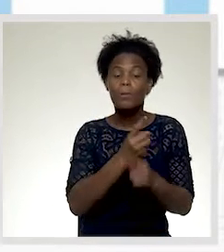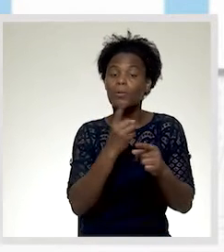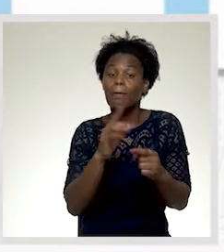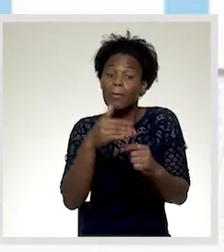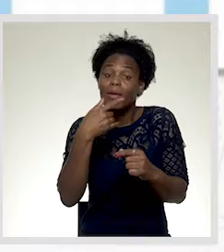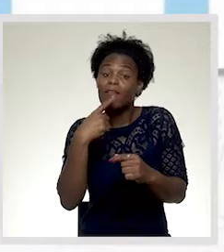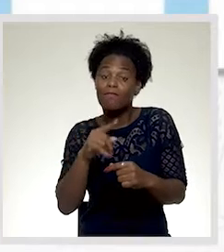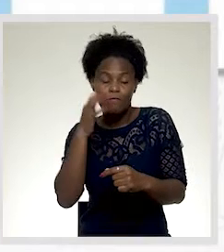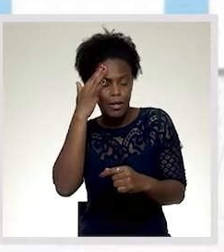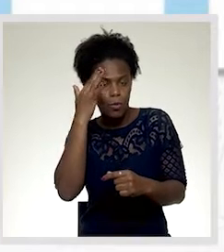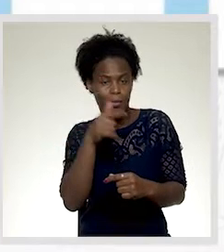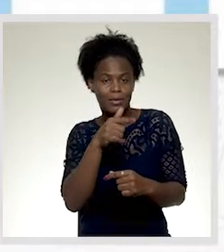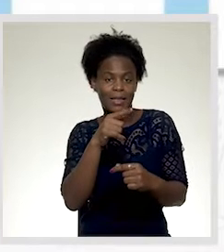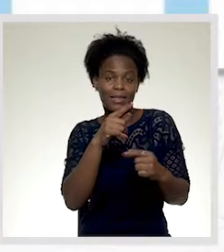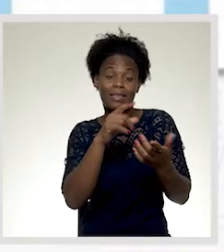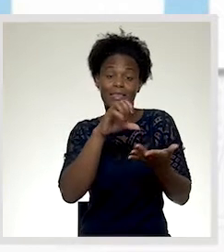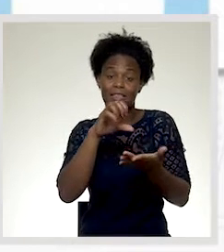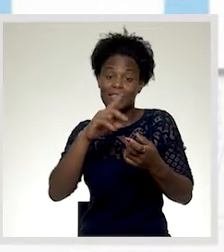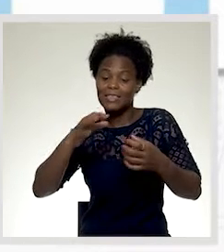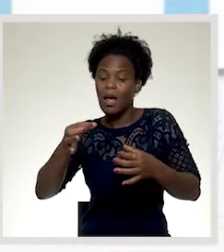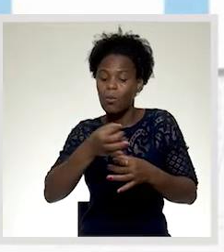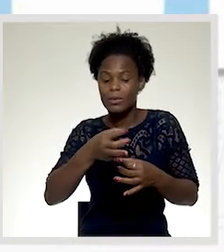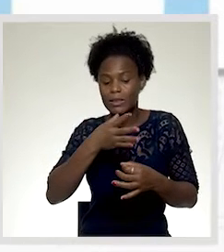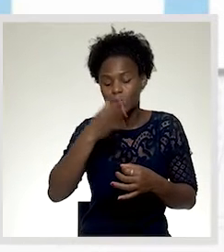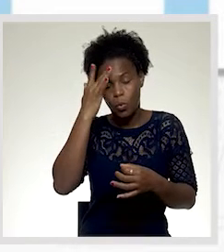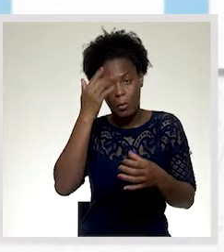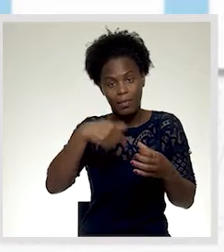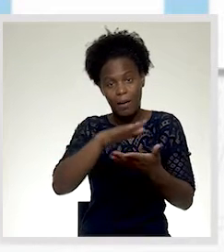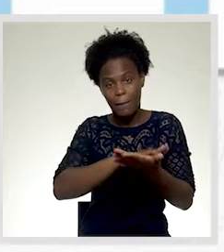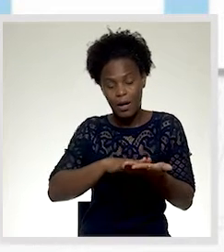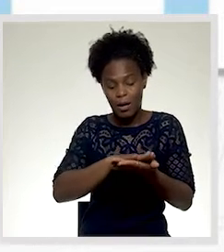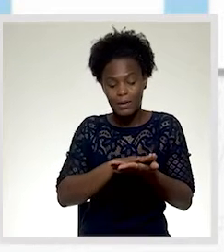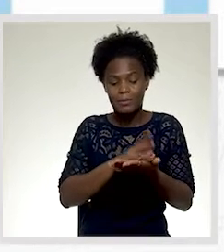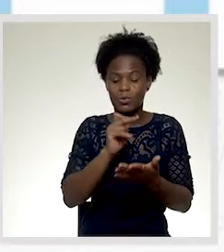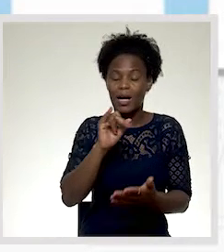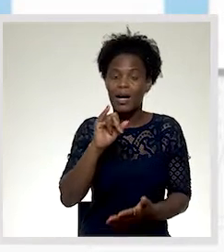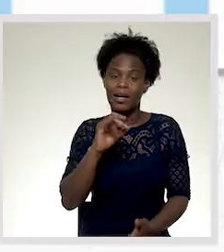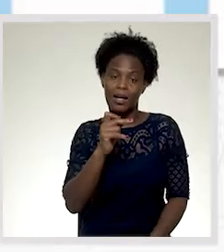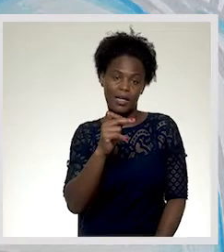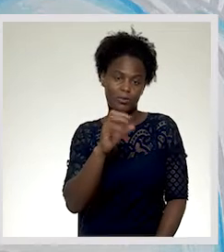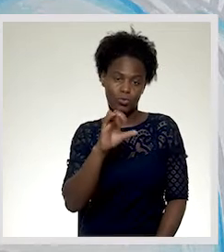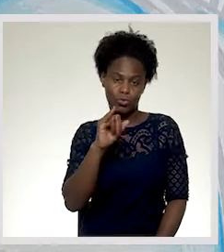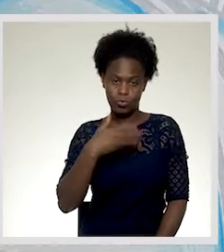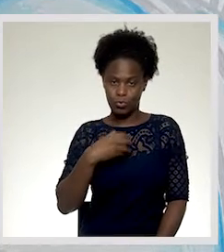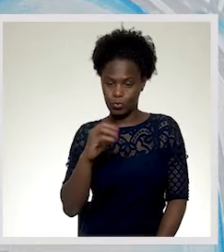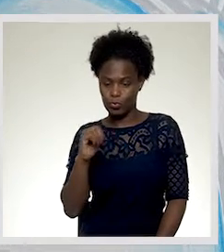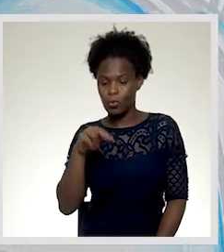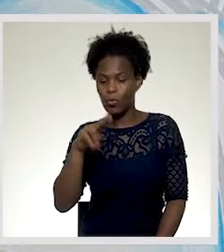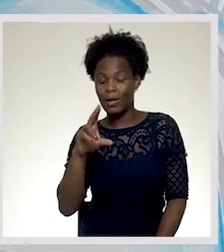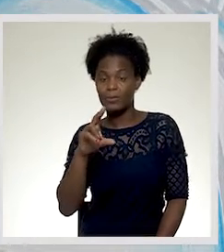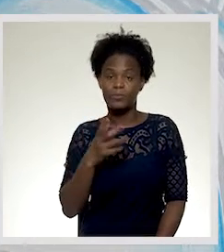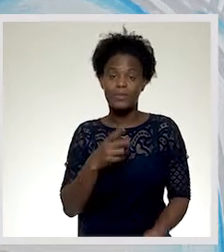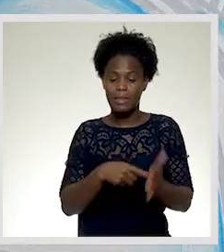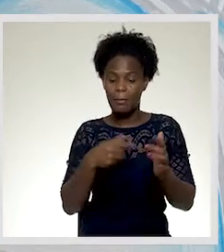no núcleo da célula. Os nucleótidos são as unidades básicas constituintes dos ácidos nucleicos. Como podem ver aqui, não é?